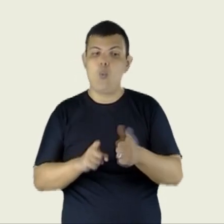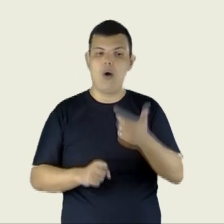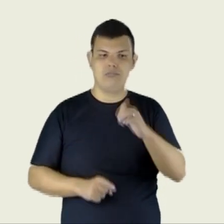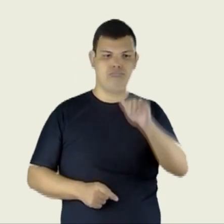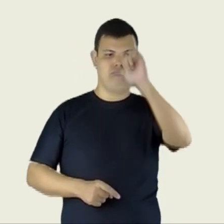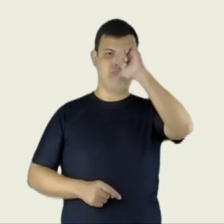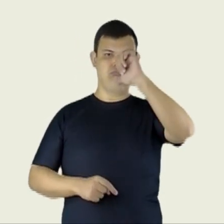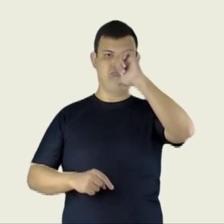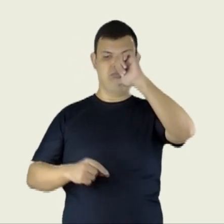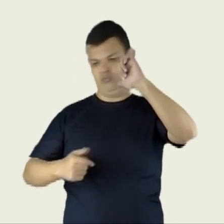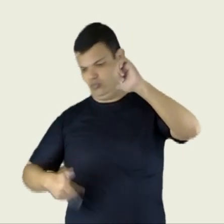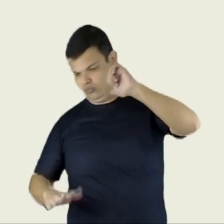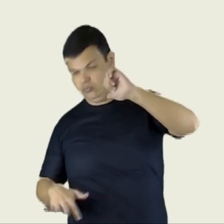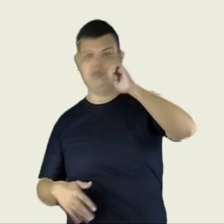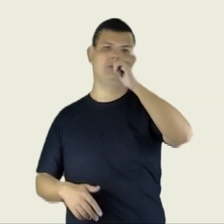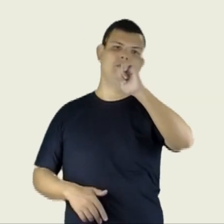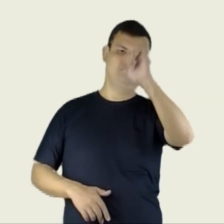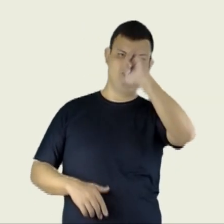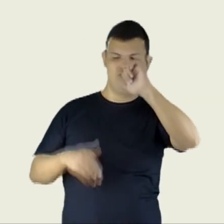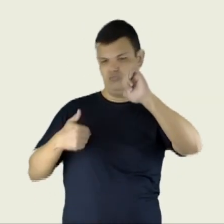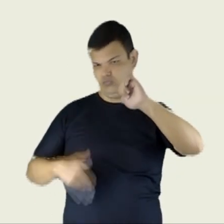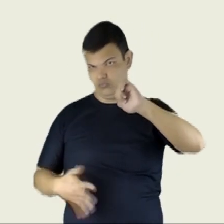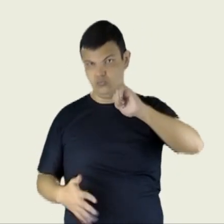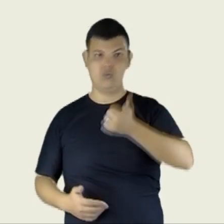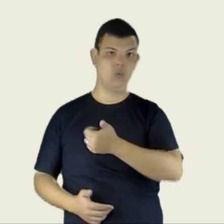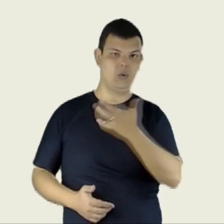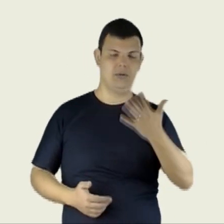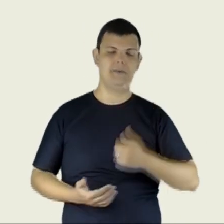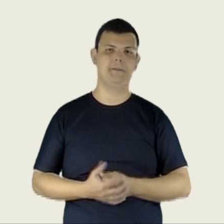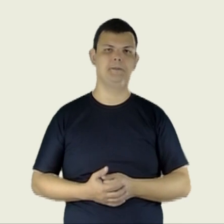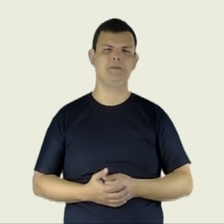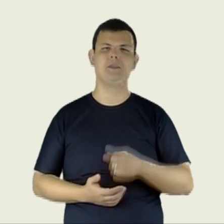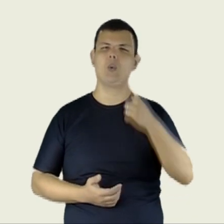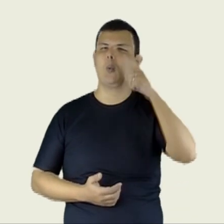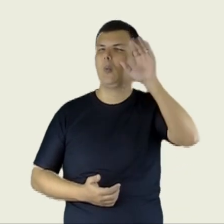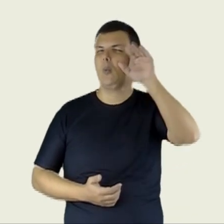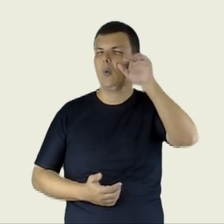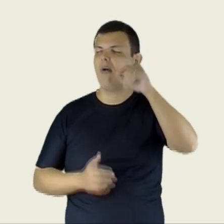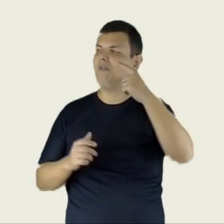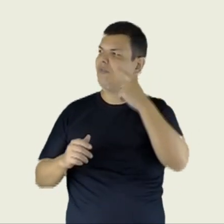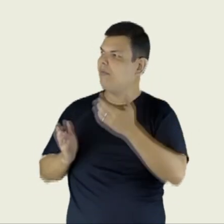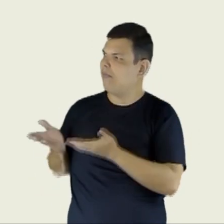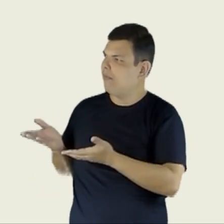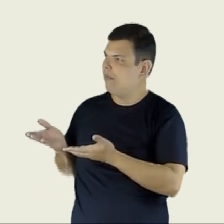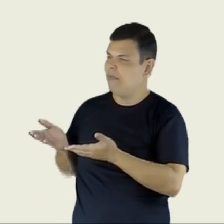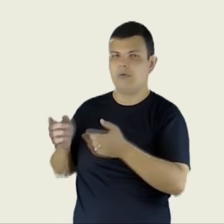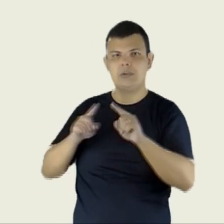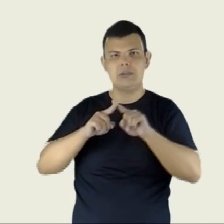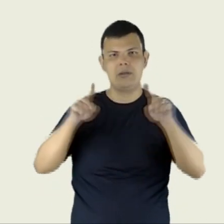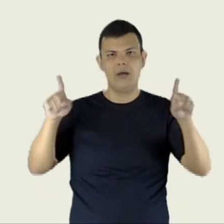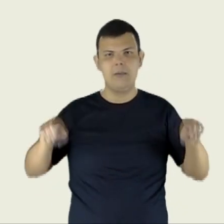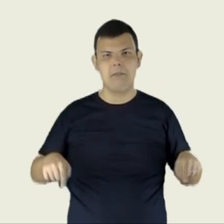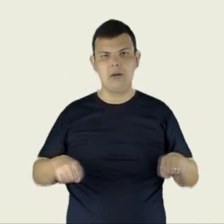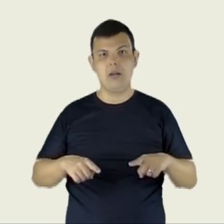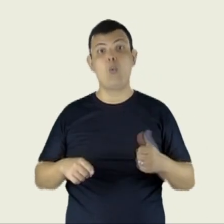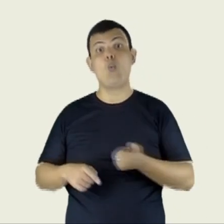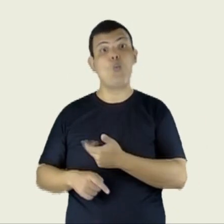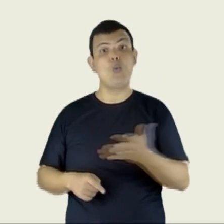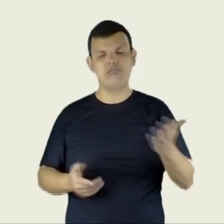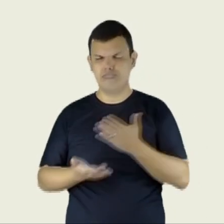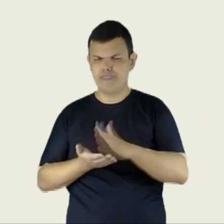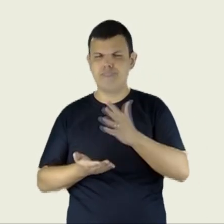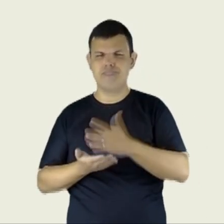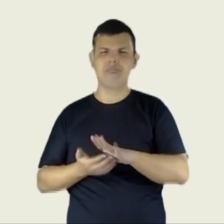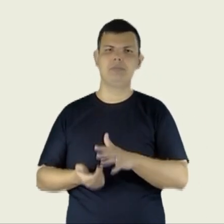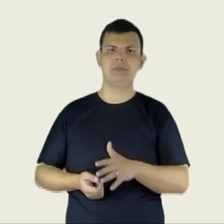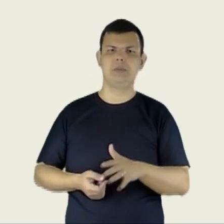água ingerida ao longo do dia. Só como curiosidade, eu trouxe para vocês essa tabela aí, que é a perda de água diária de um